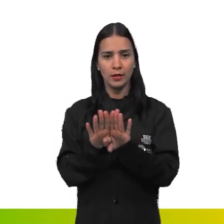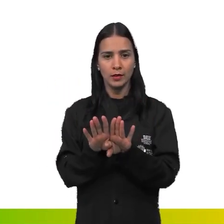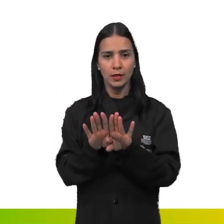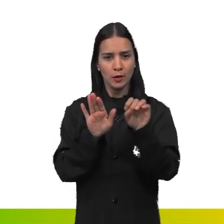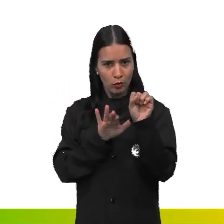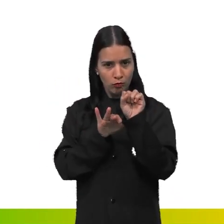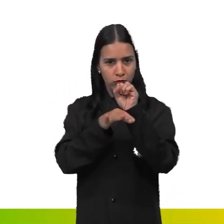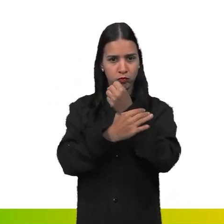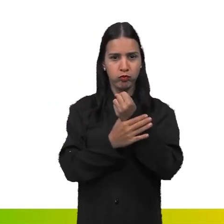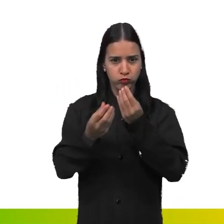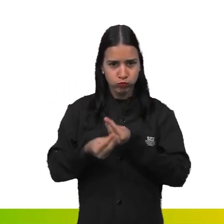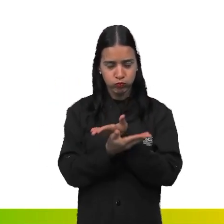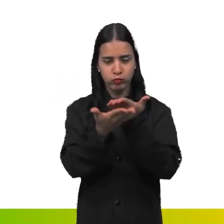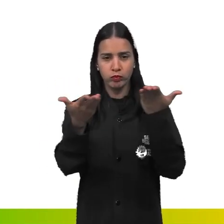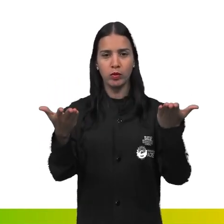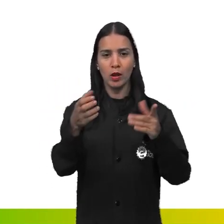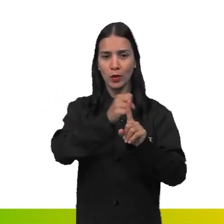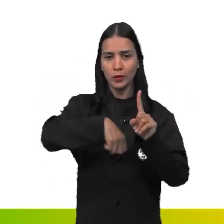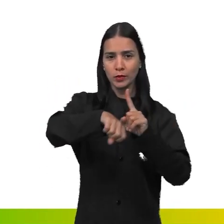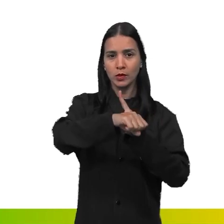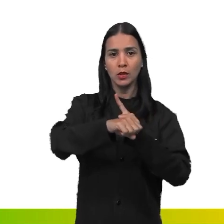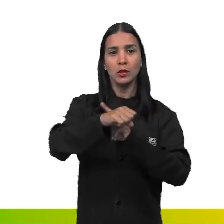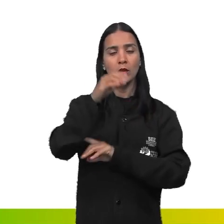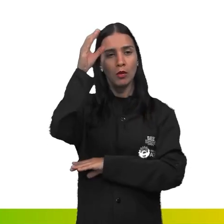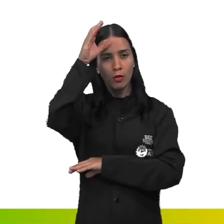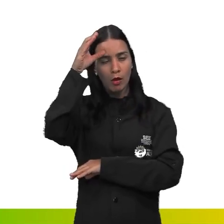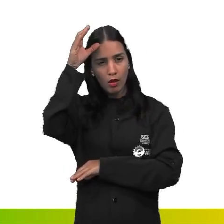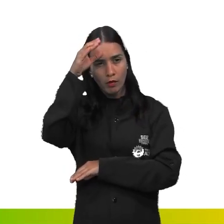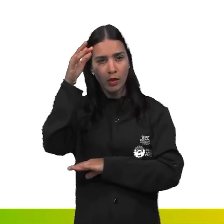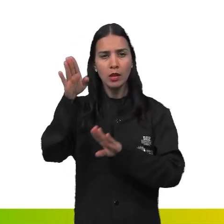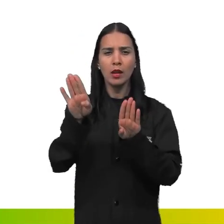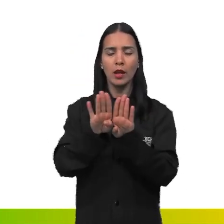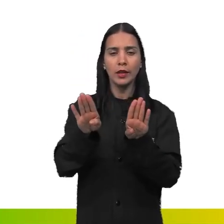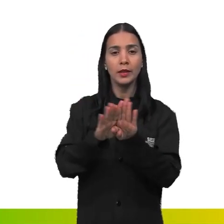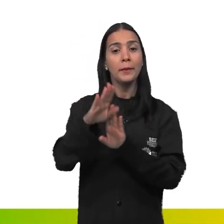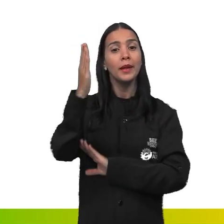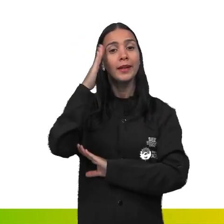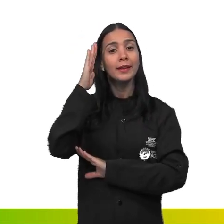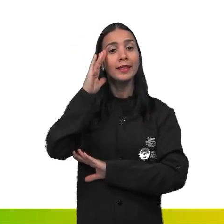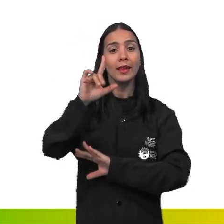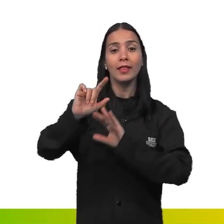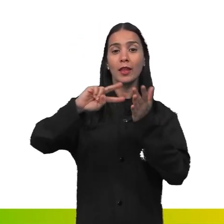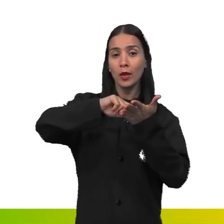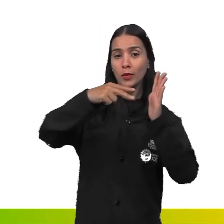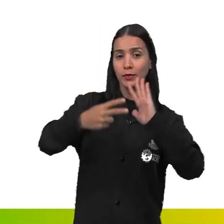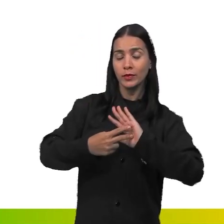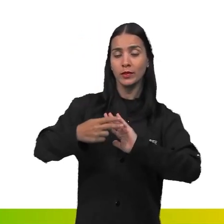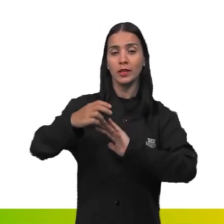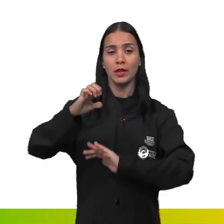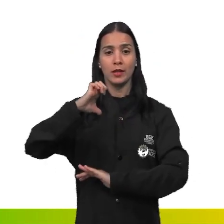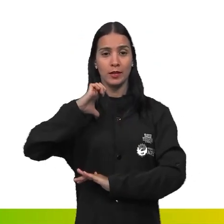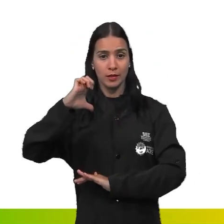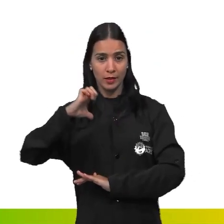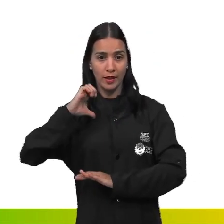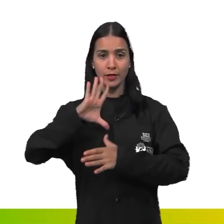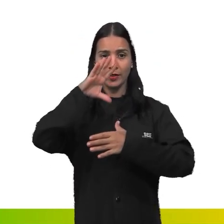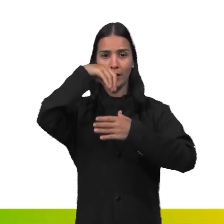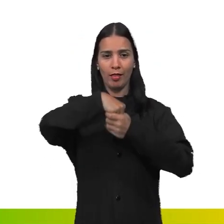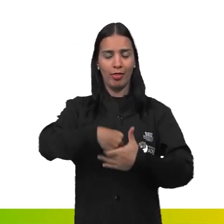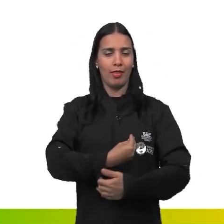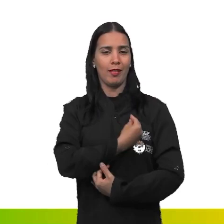e compreender a importância das regras e da ética nos esportes e na vida. Quando jogamos com respeito,